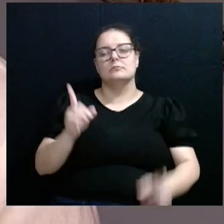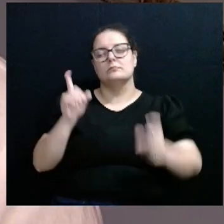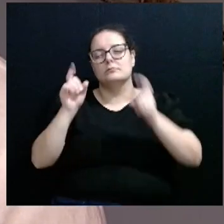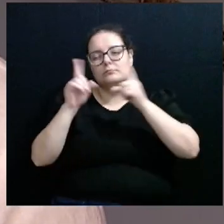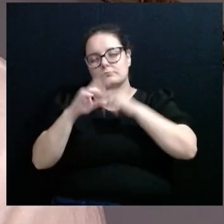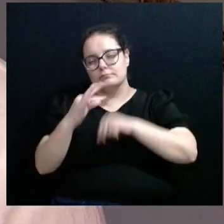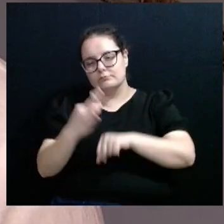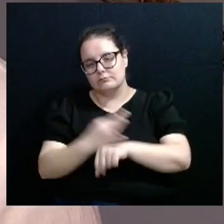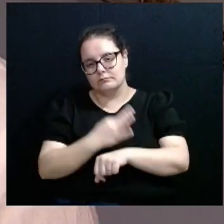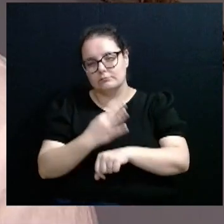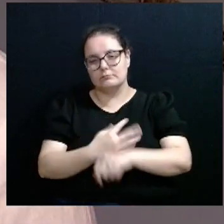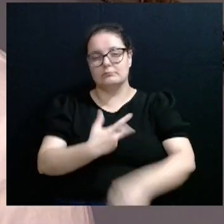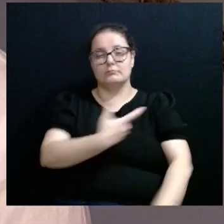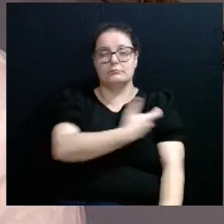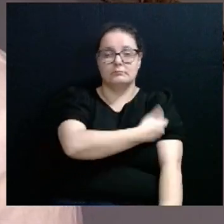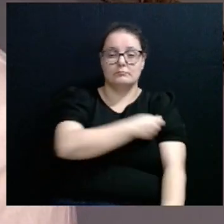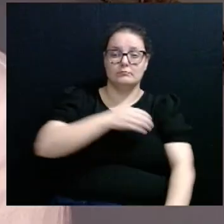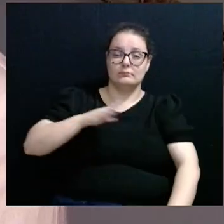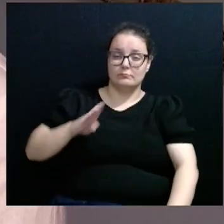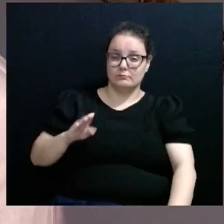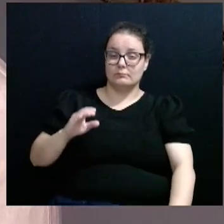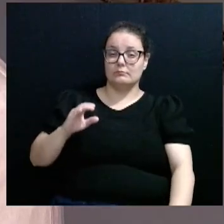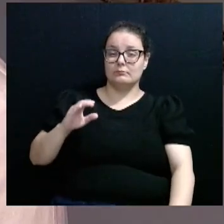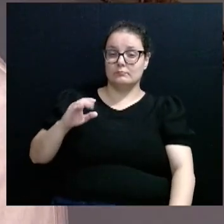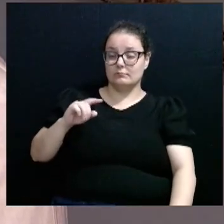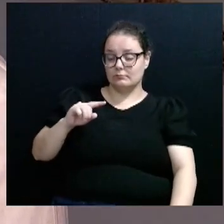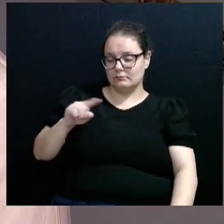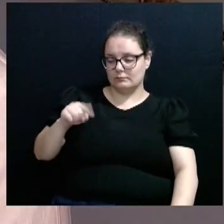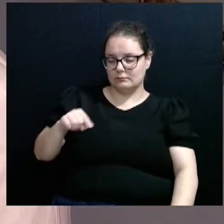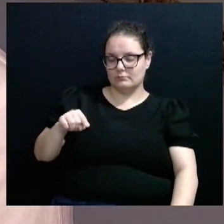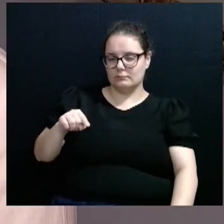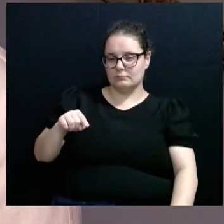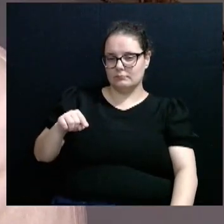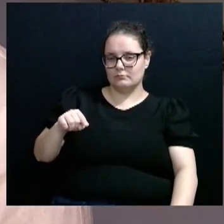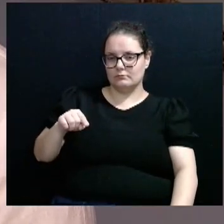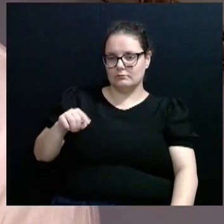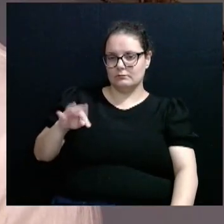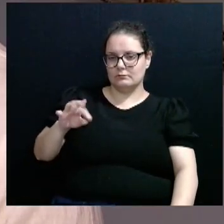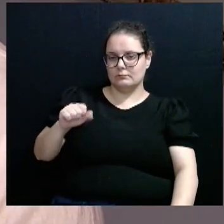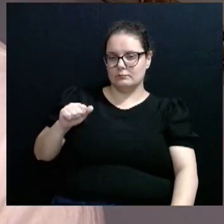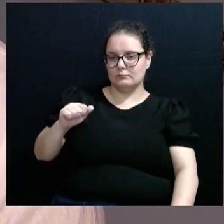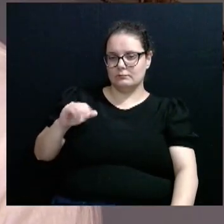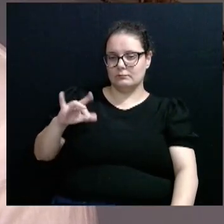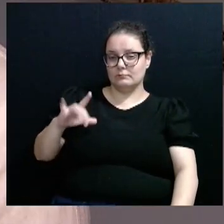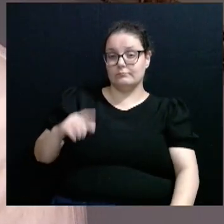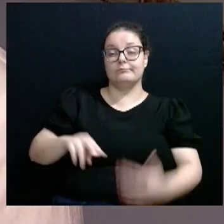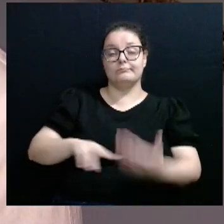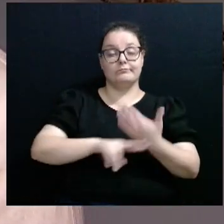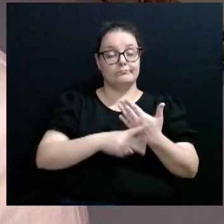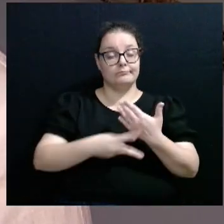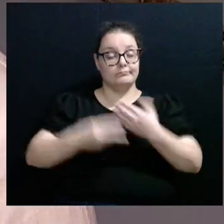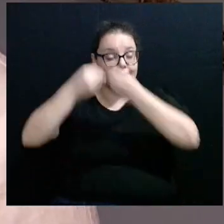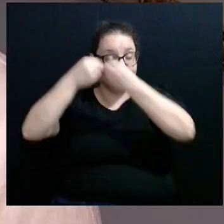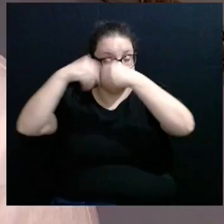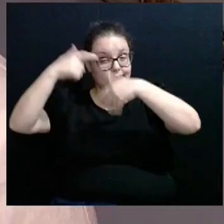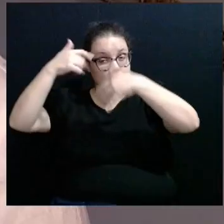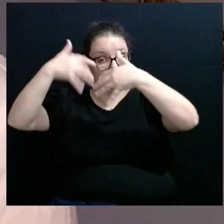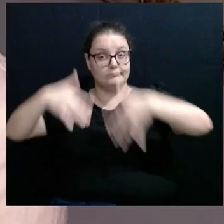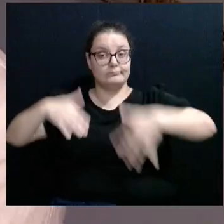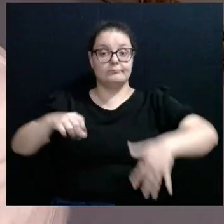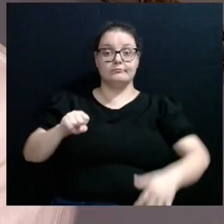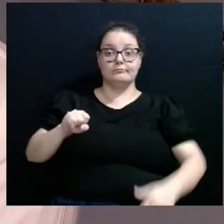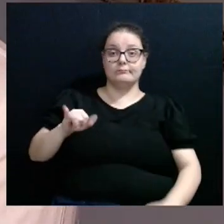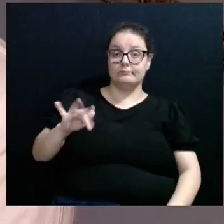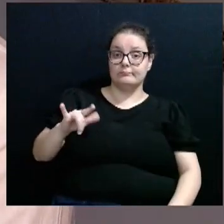bezetacil, um antibiótico fortíssimo, e ela pode ter danos neurológicos. Então, a gente vê uma crescente de sífilis entre mulheres